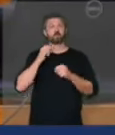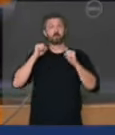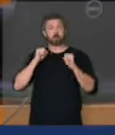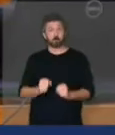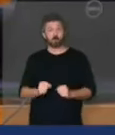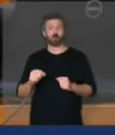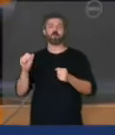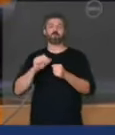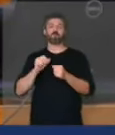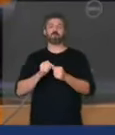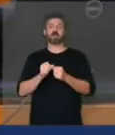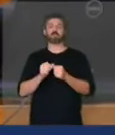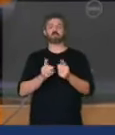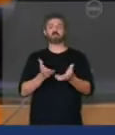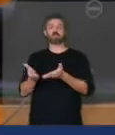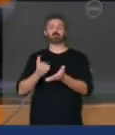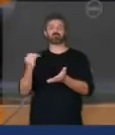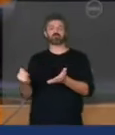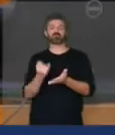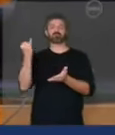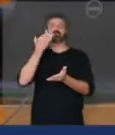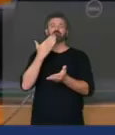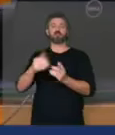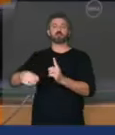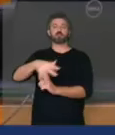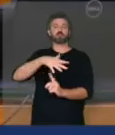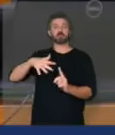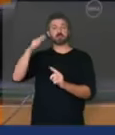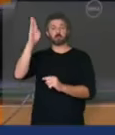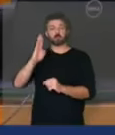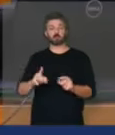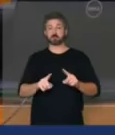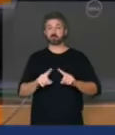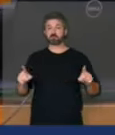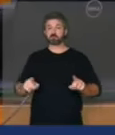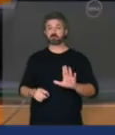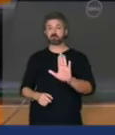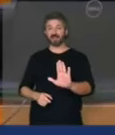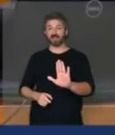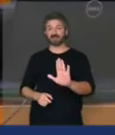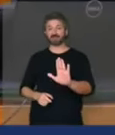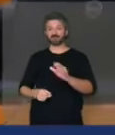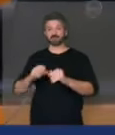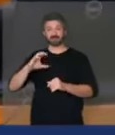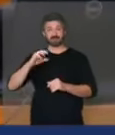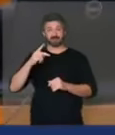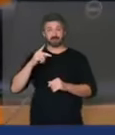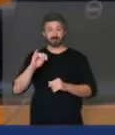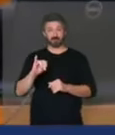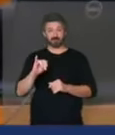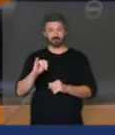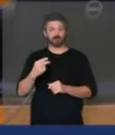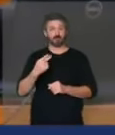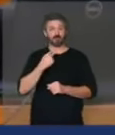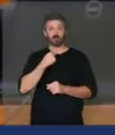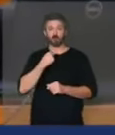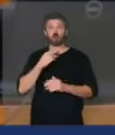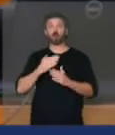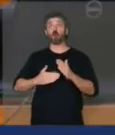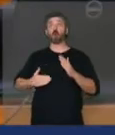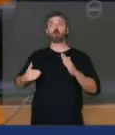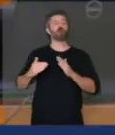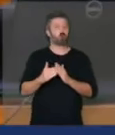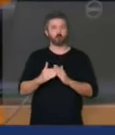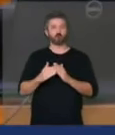prestar relevantes serviços à sociedade. Entretanto, uma CPI não pode